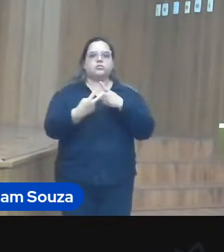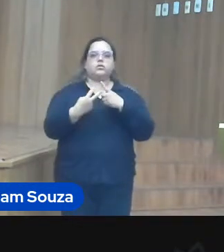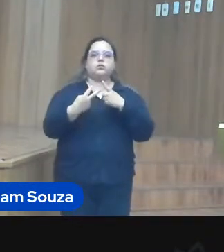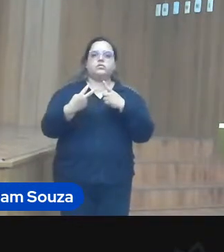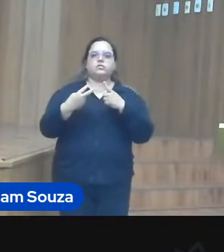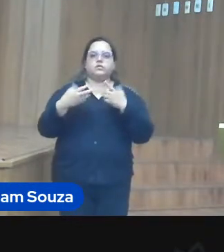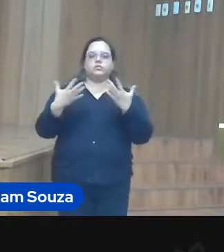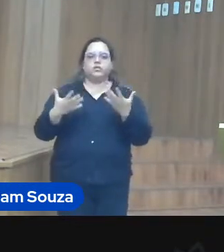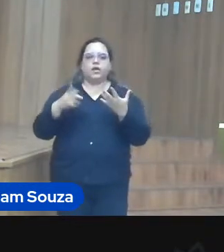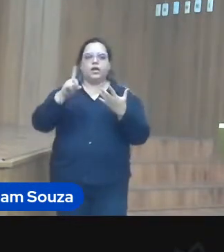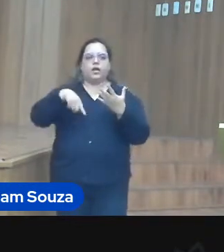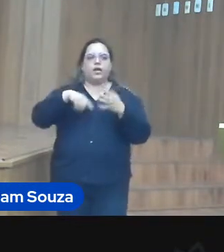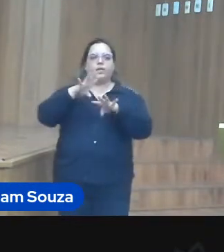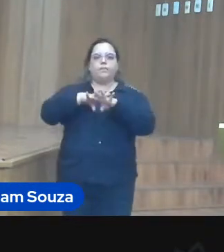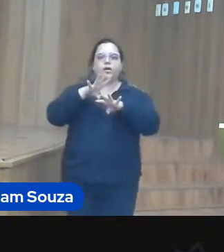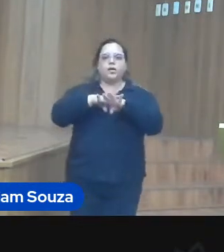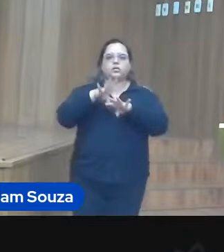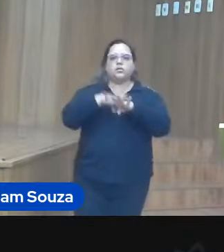a matemática